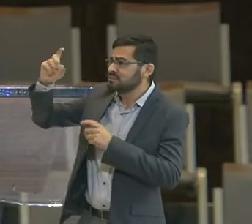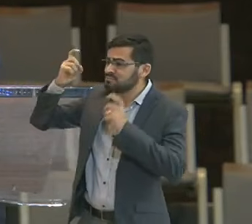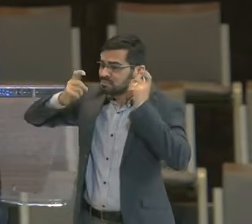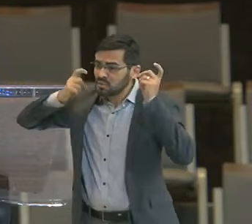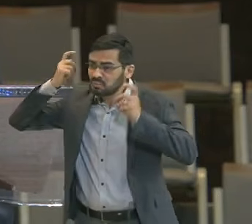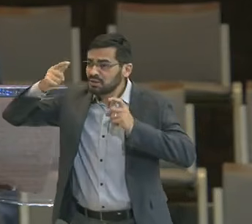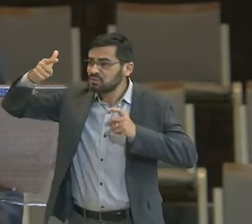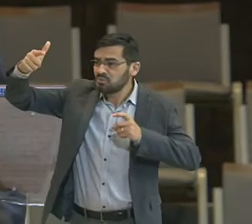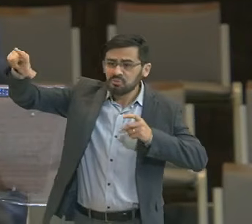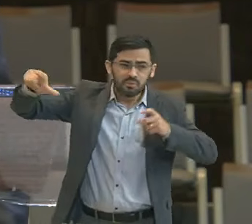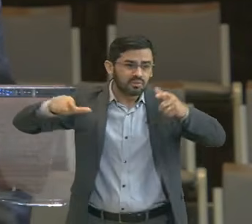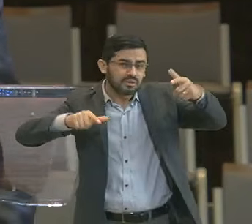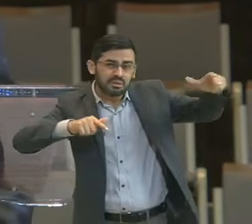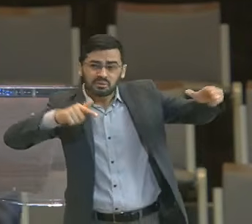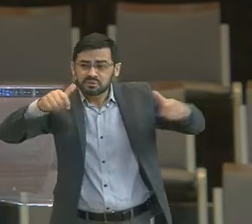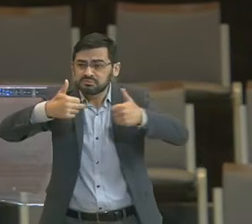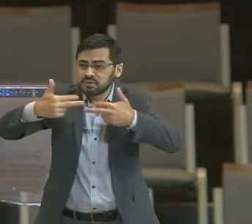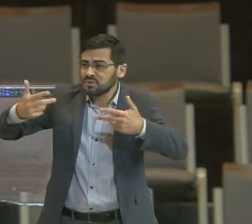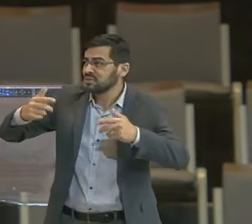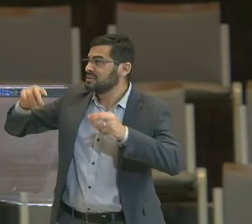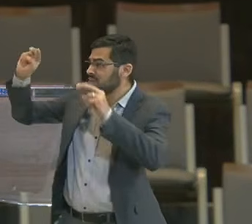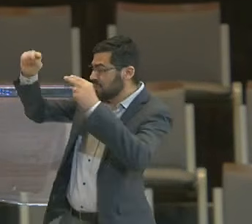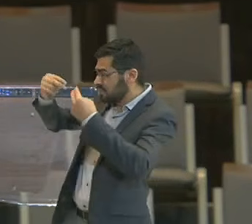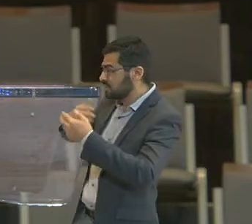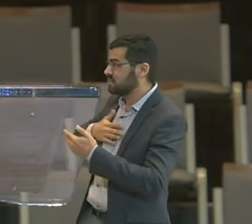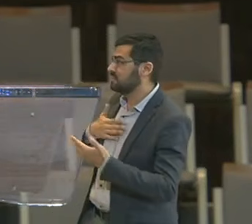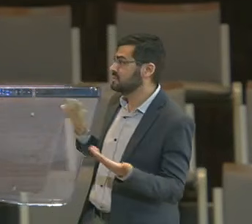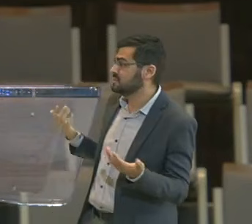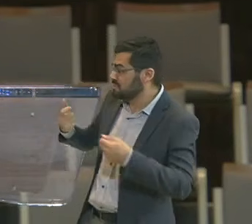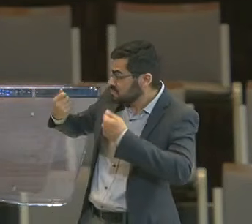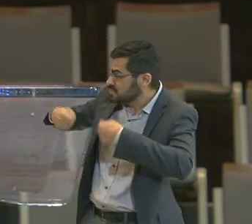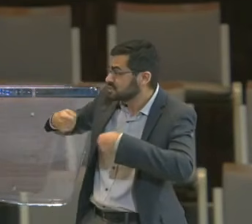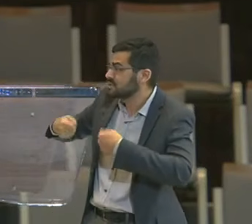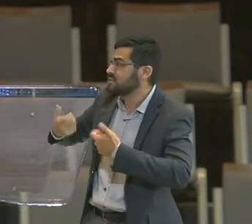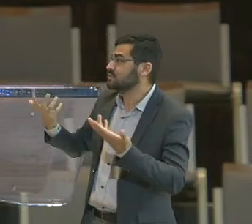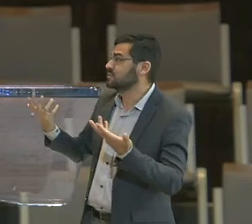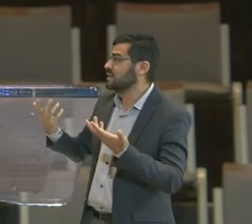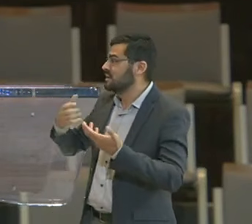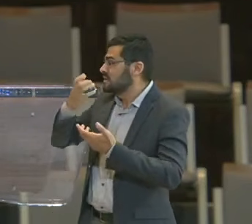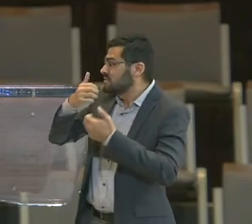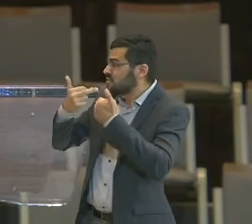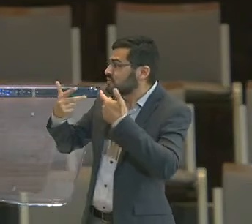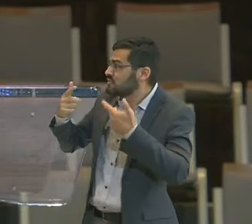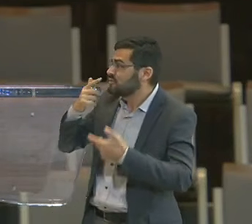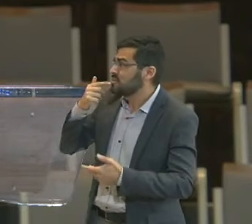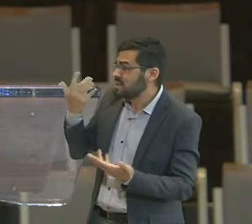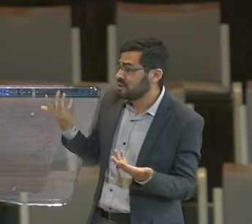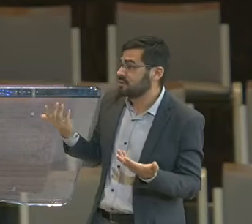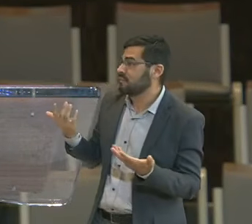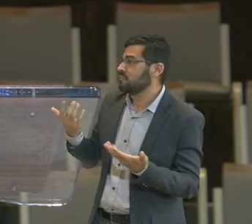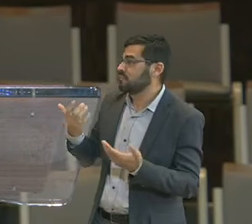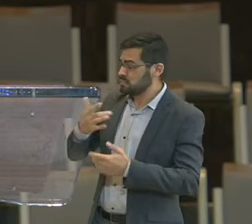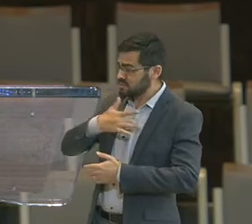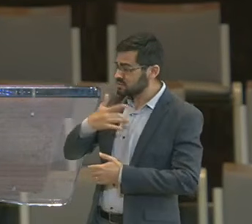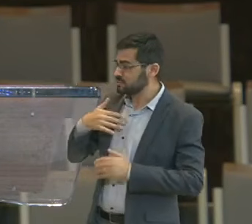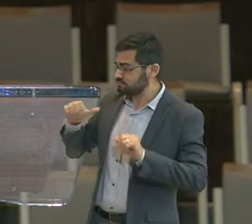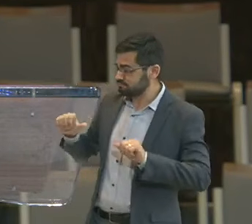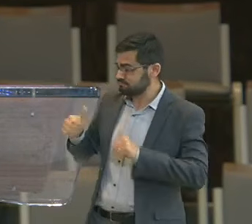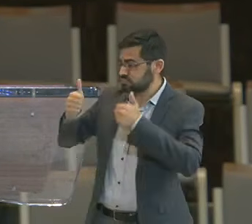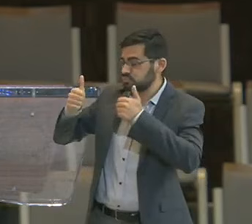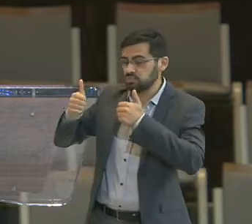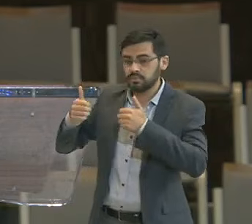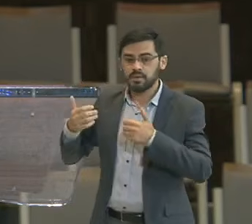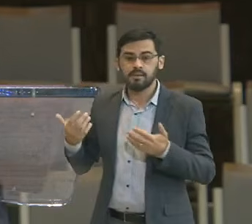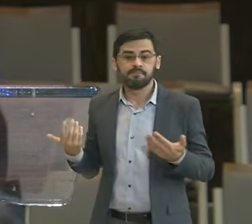com tantas coisas, mas olha para mim, eu preciso de fruta vermelha.